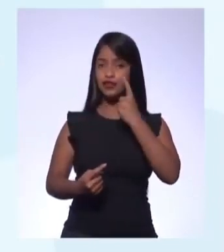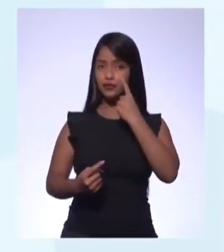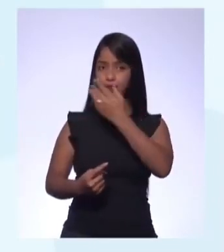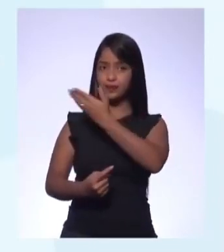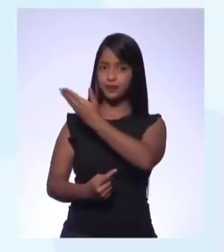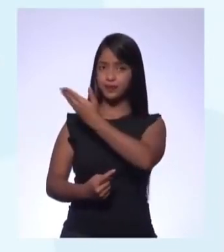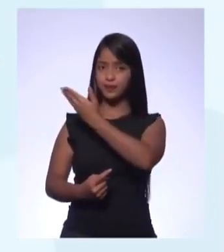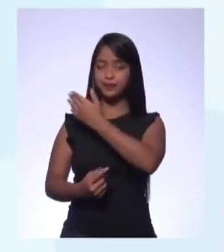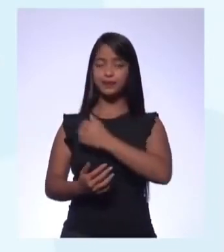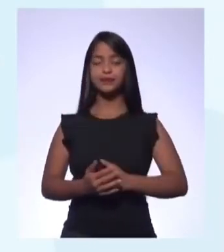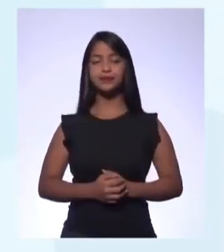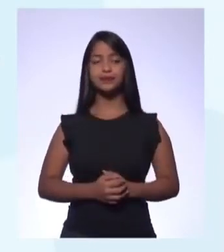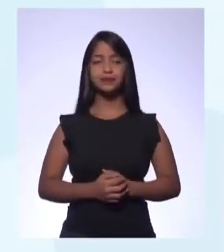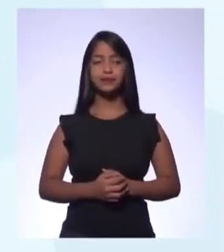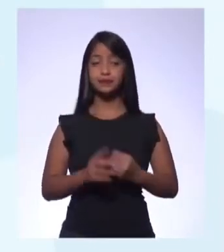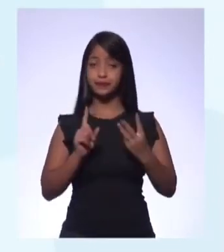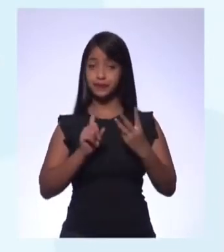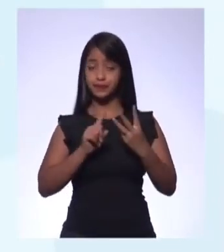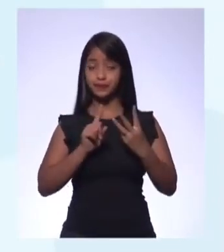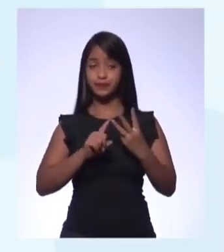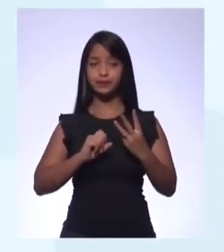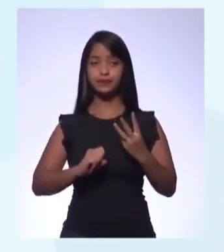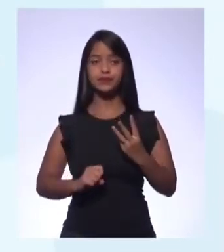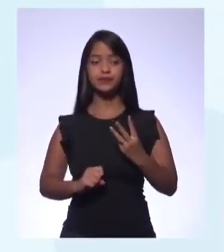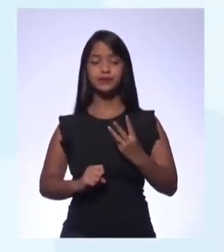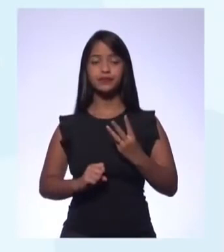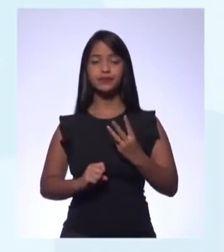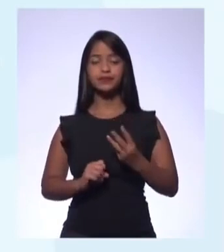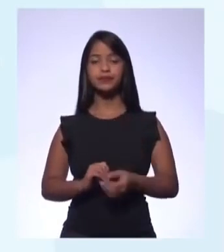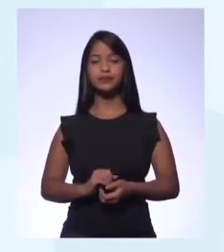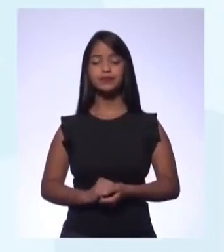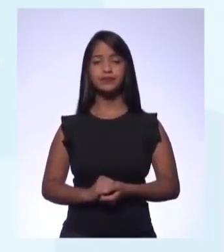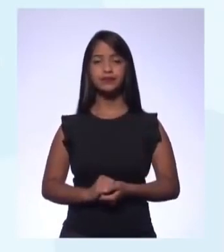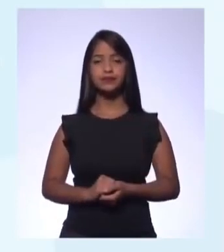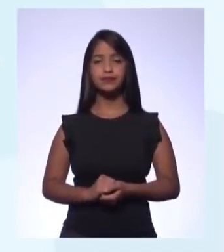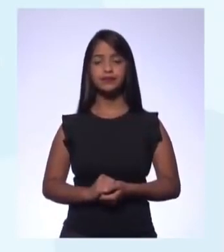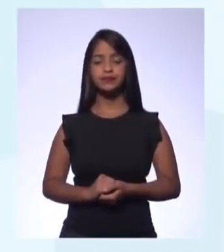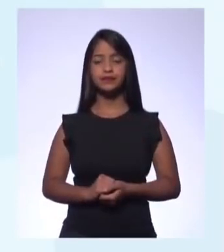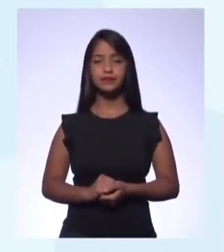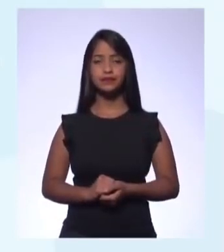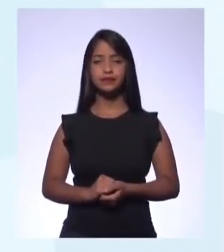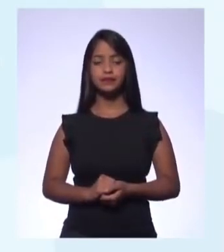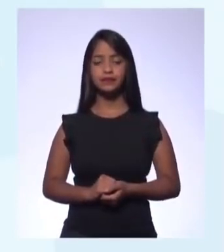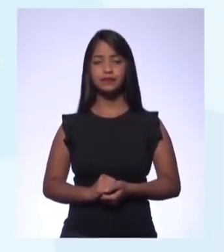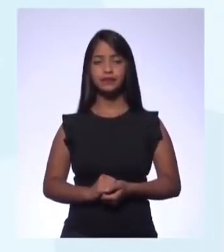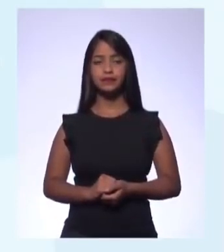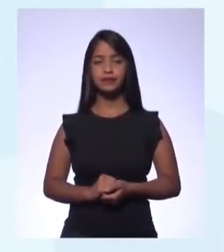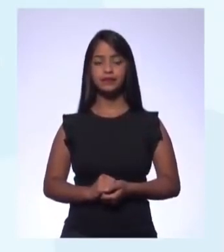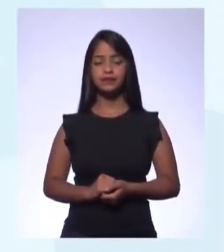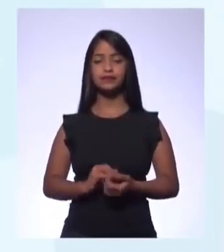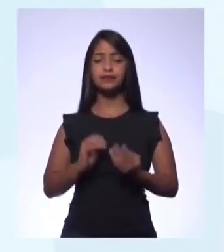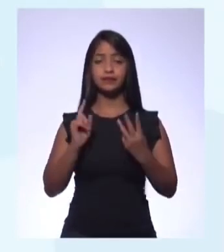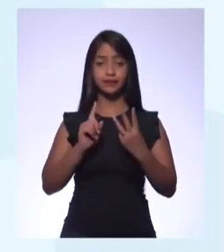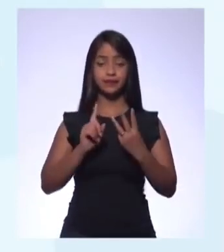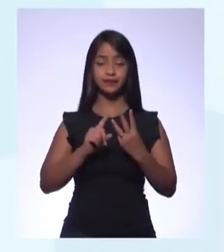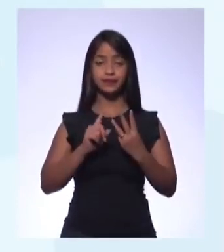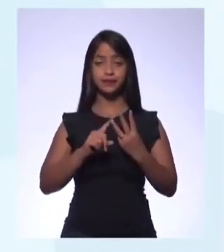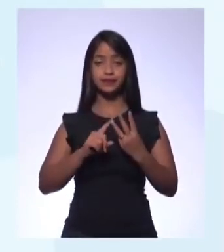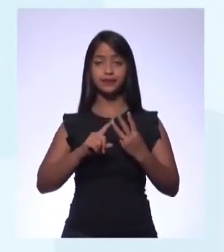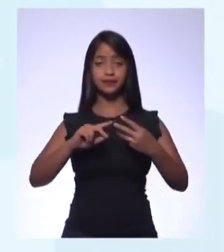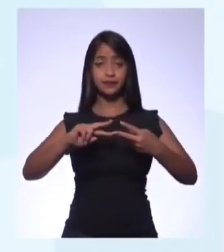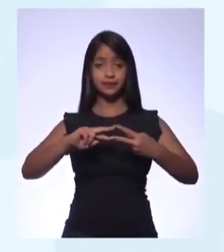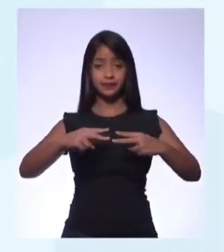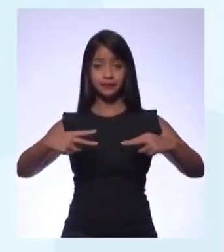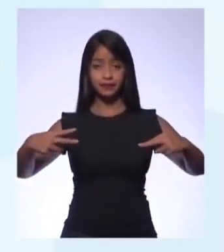A terceira, how many bases does the human DNA consist of? Em quantas bases o